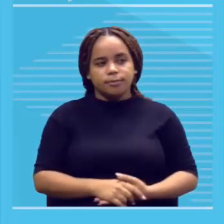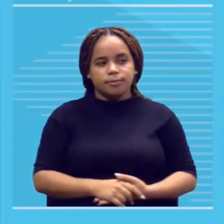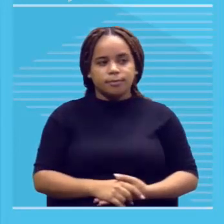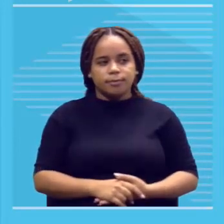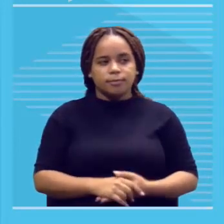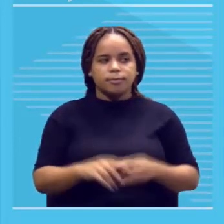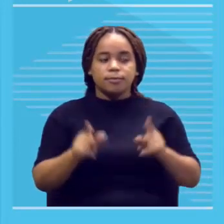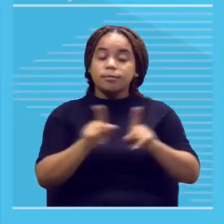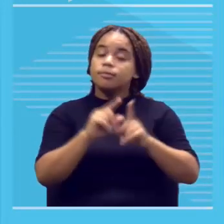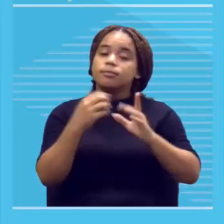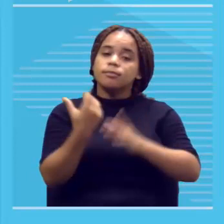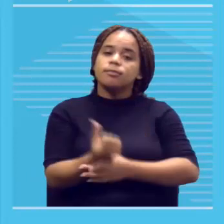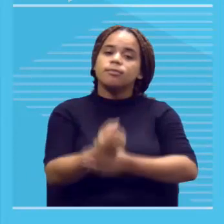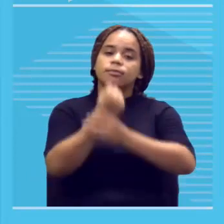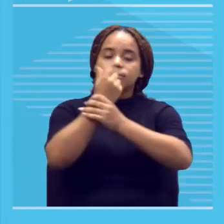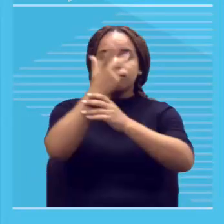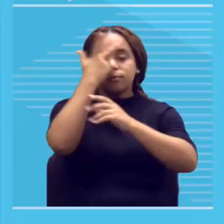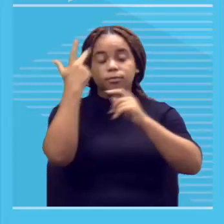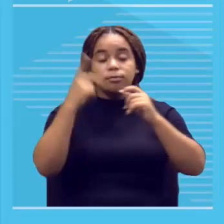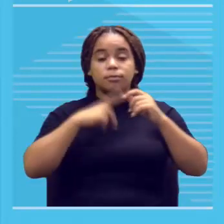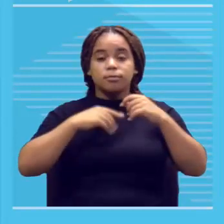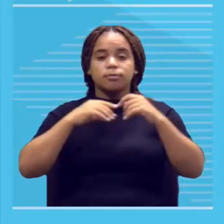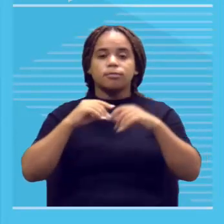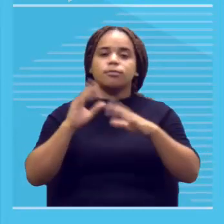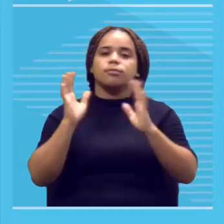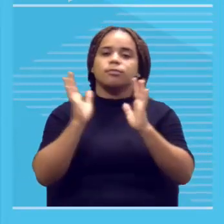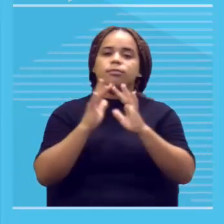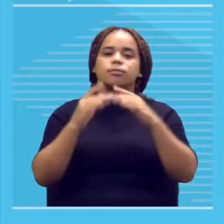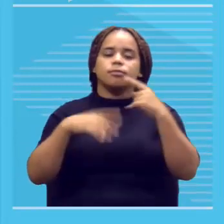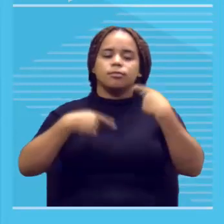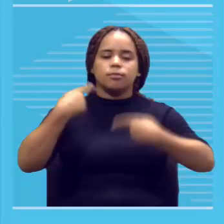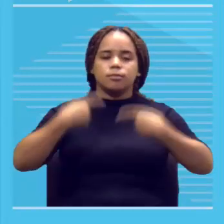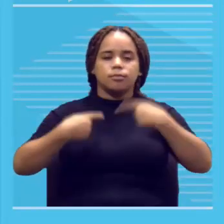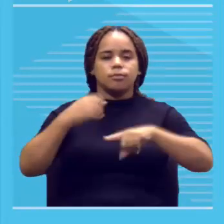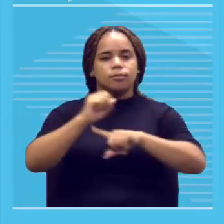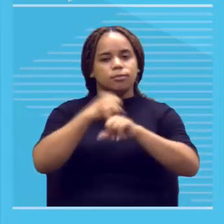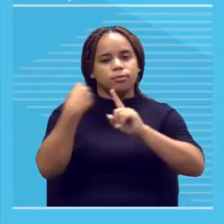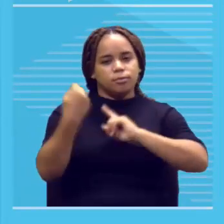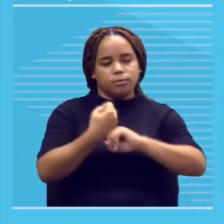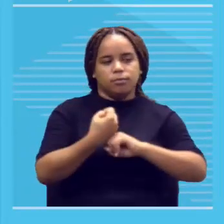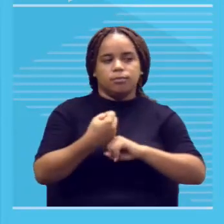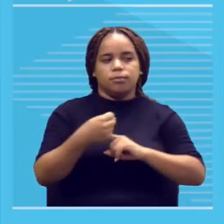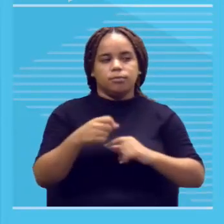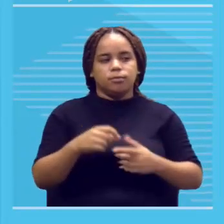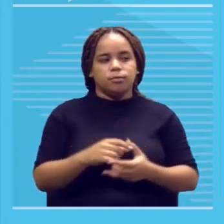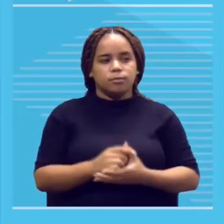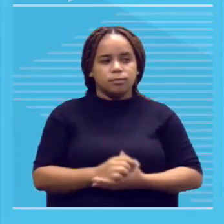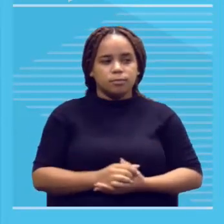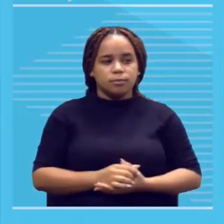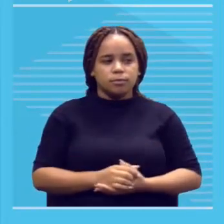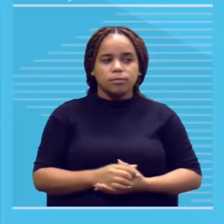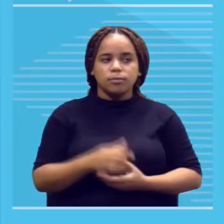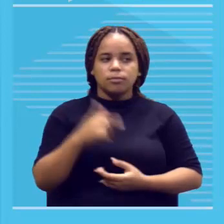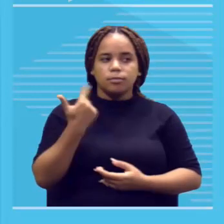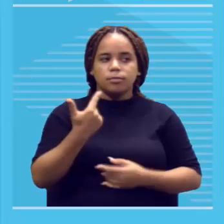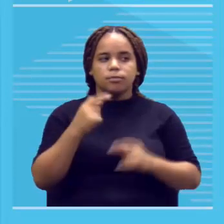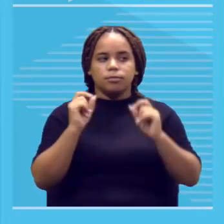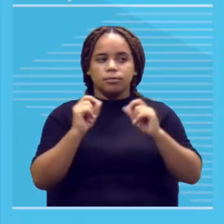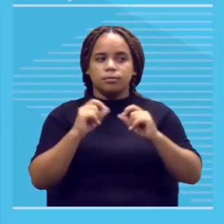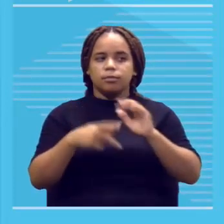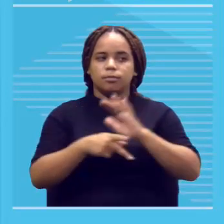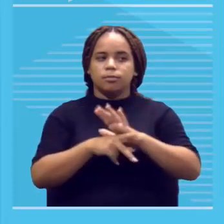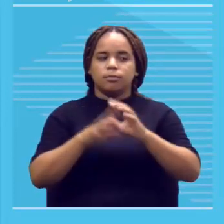tem que assegurar que as pessoas têm acesso à políticas públicas sociais sem que haja para